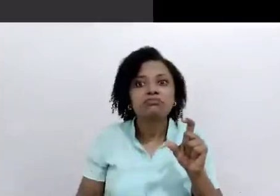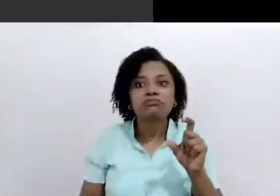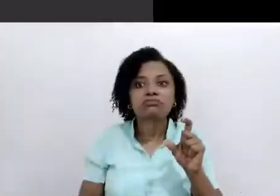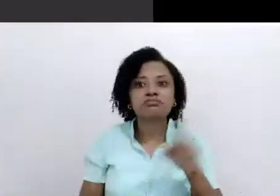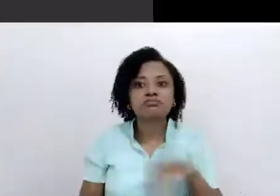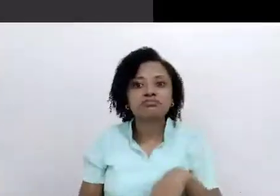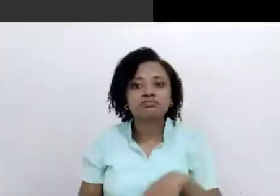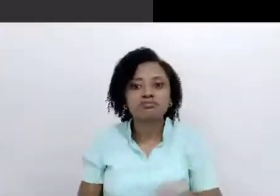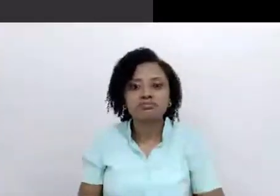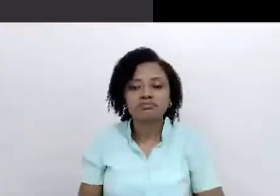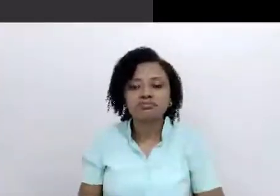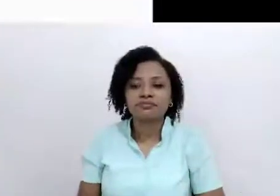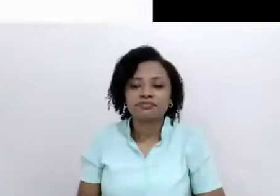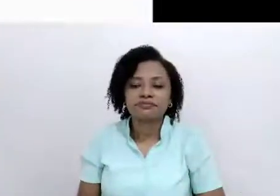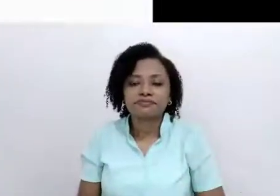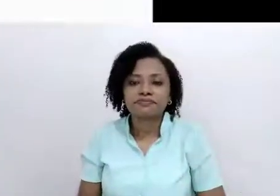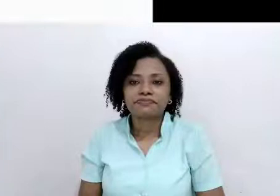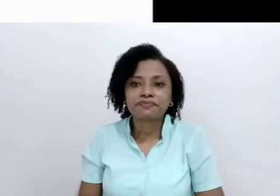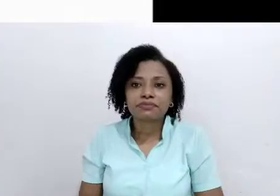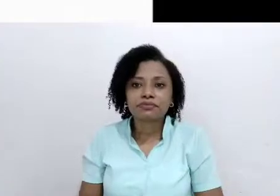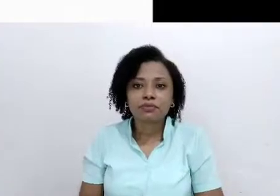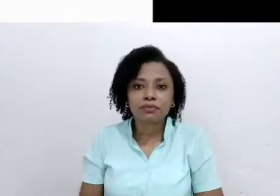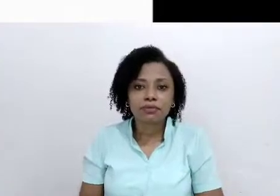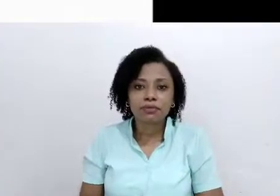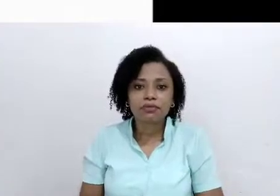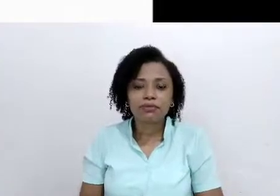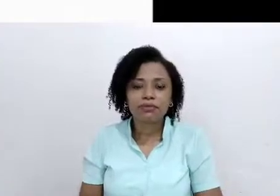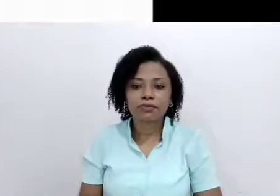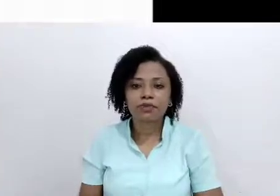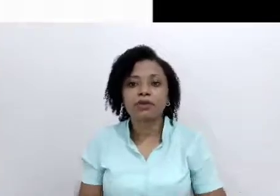cores, certo?